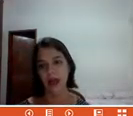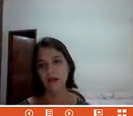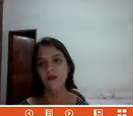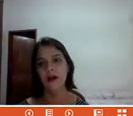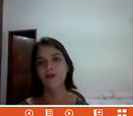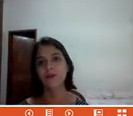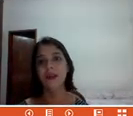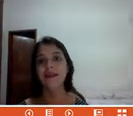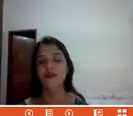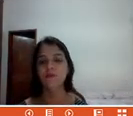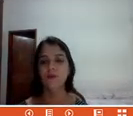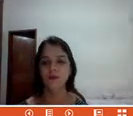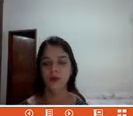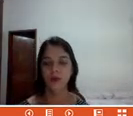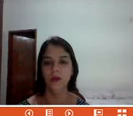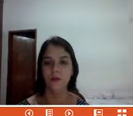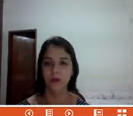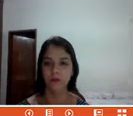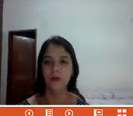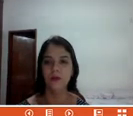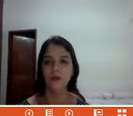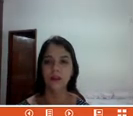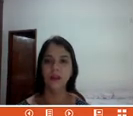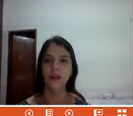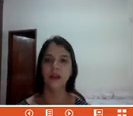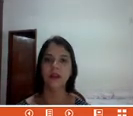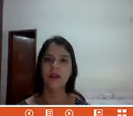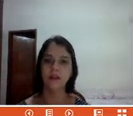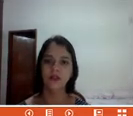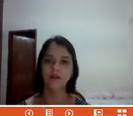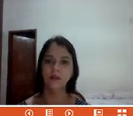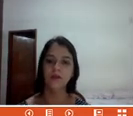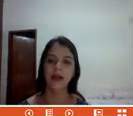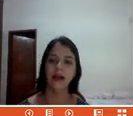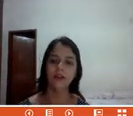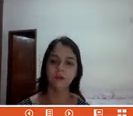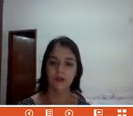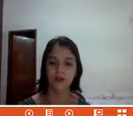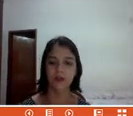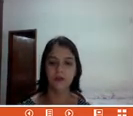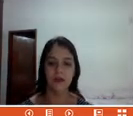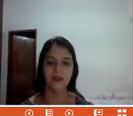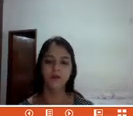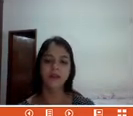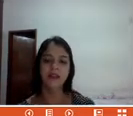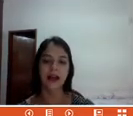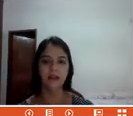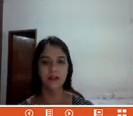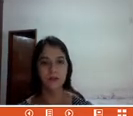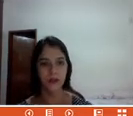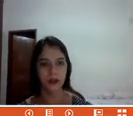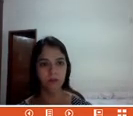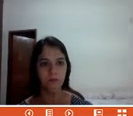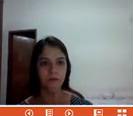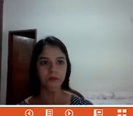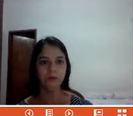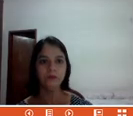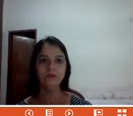menos razoavelmente bom para as pessoas que têm essa dificuldade, para as pessoas dessa comunidade